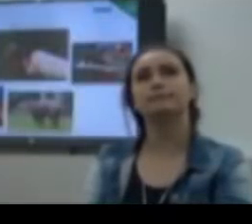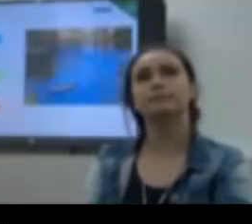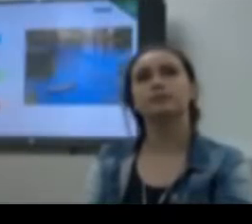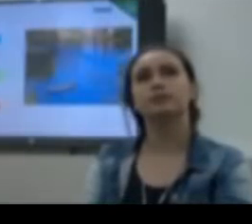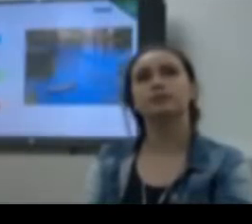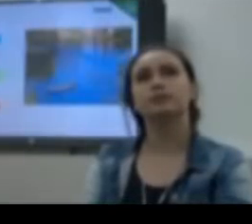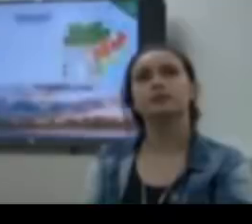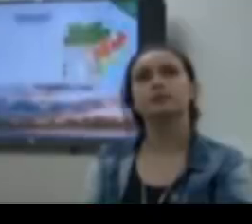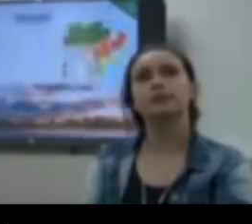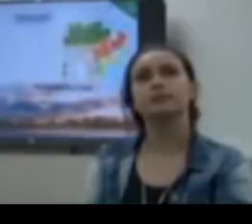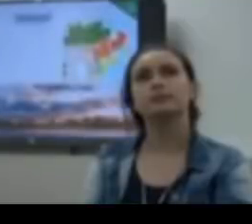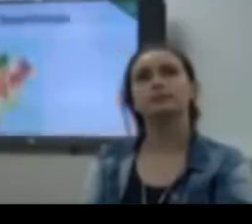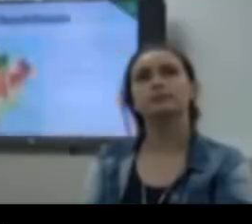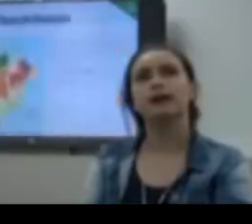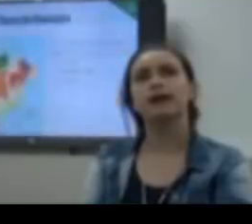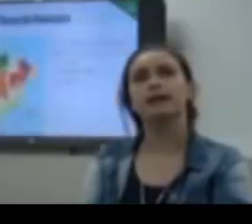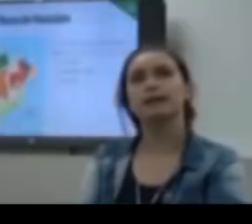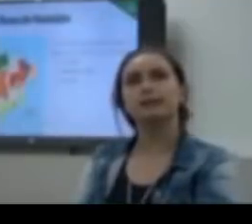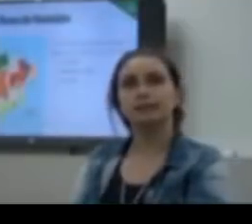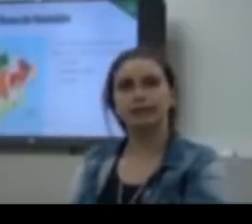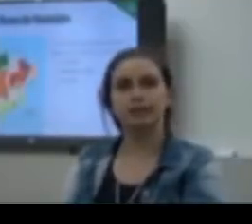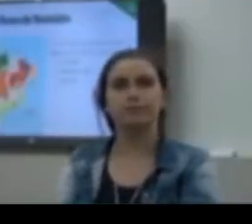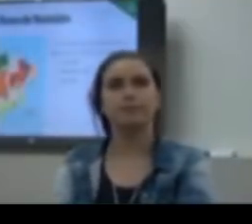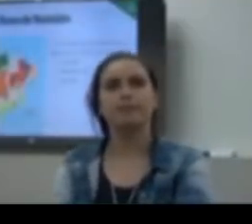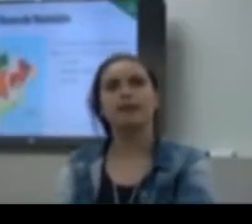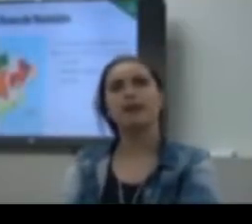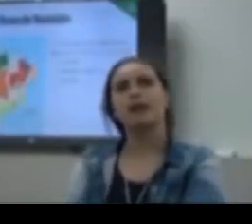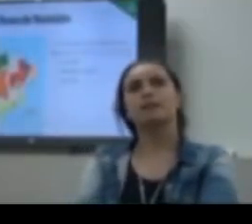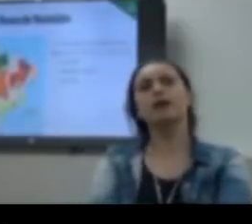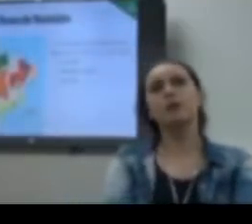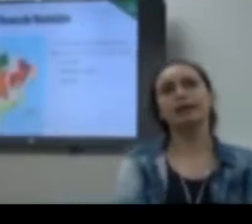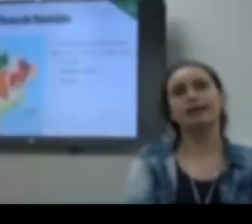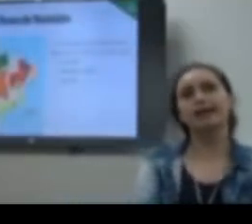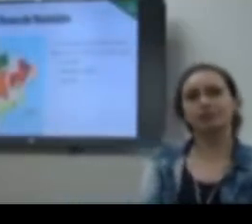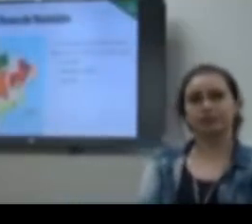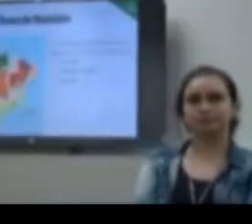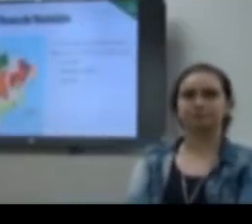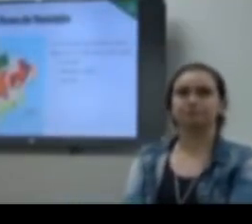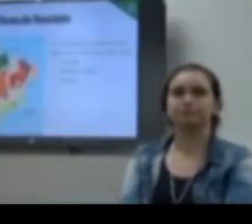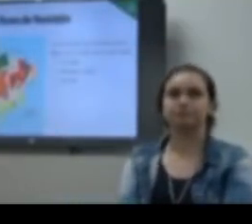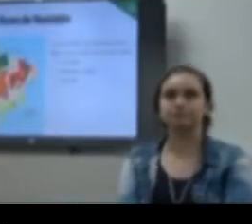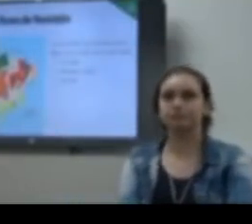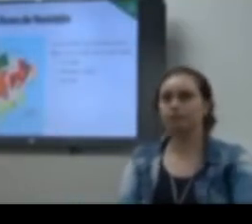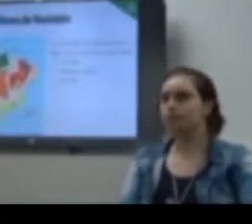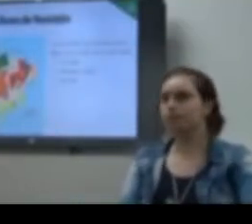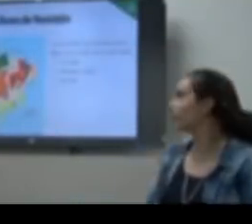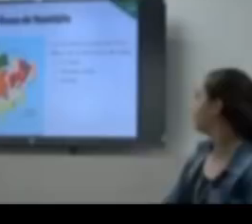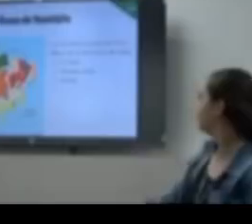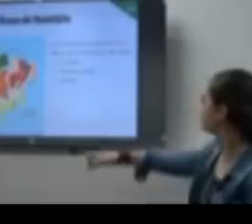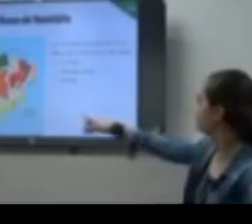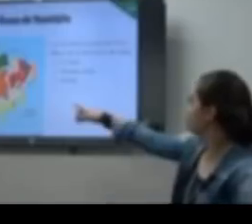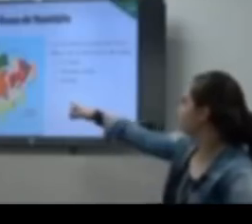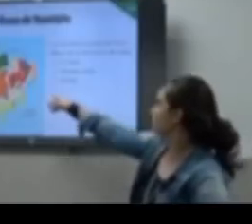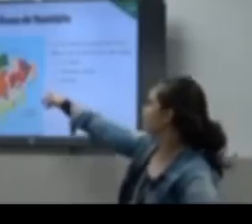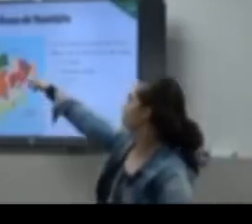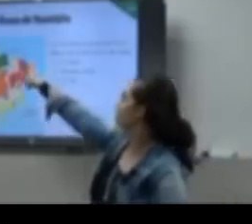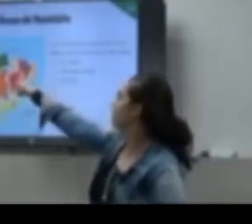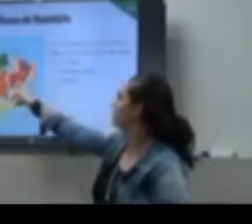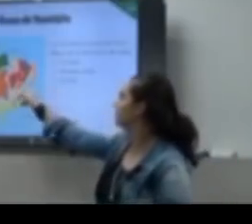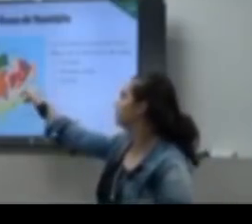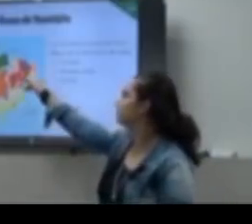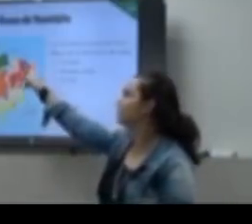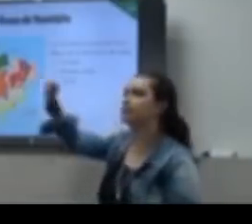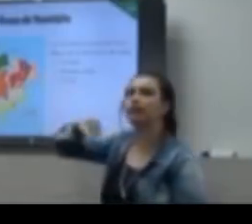tá? Opa! Ai, esse aqui. Então, o agreste é esse aqui,